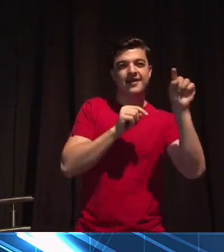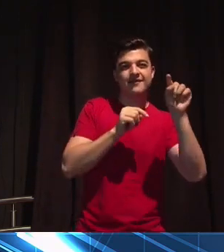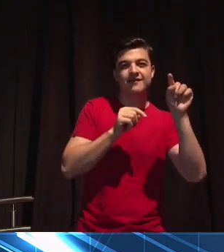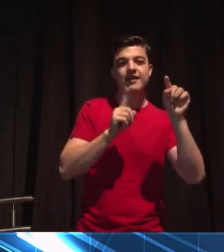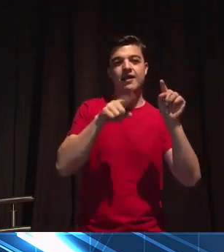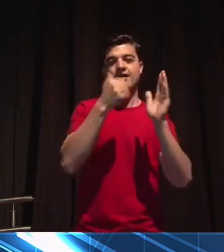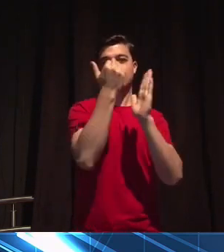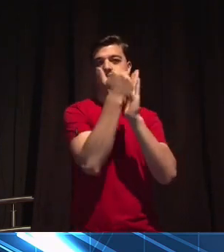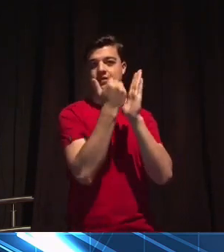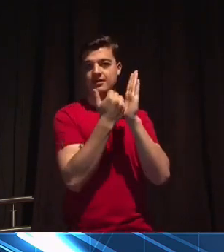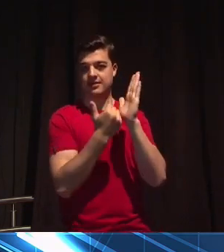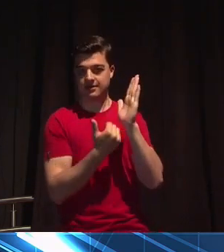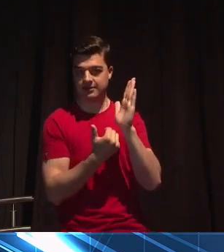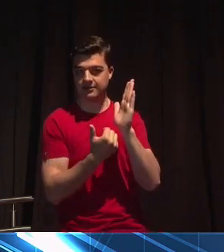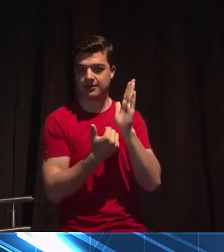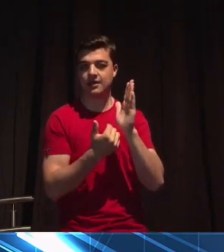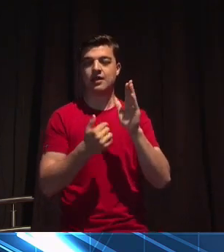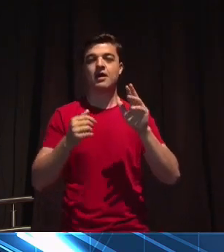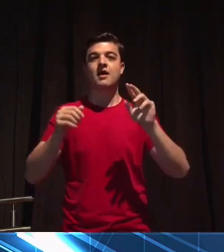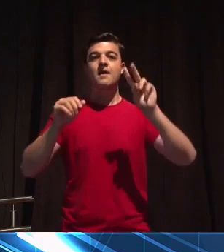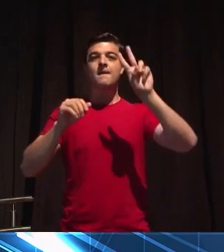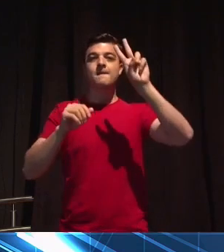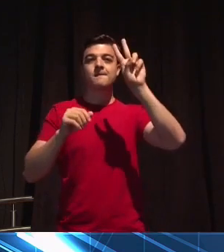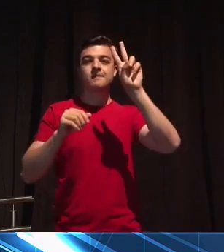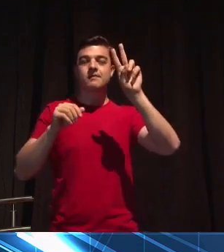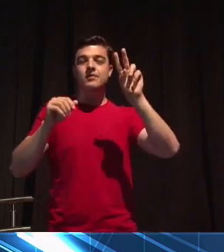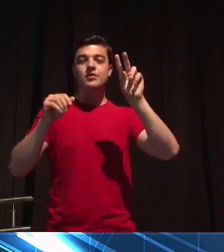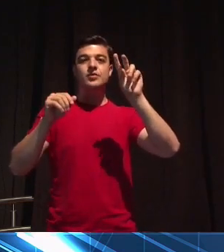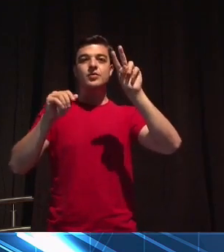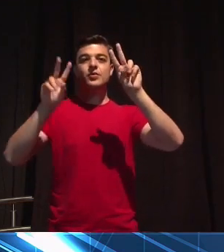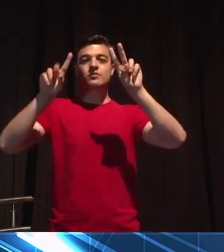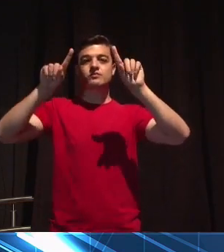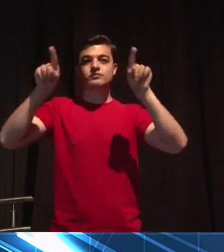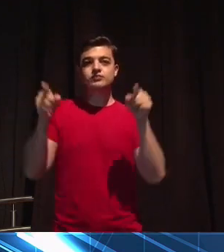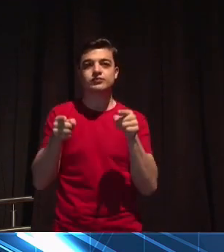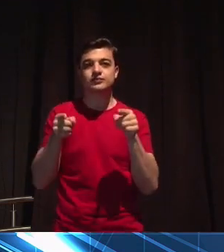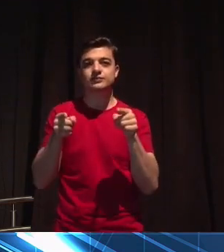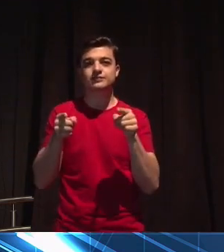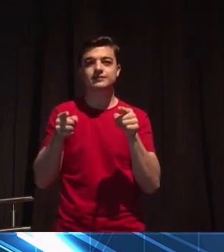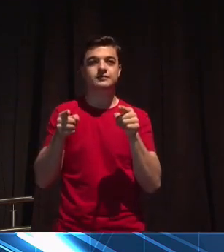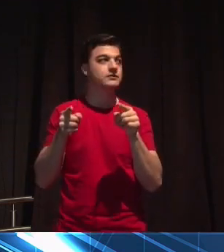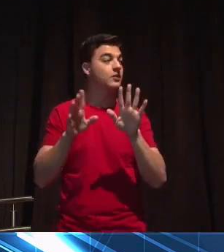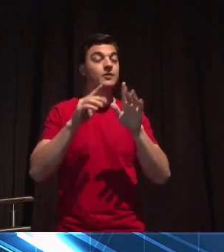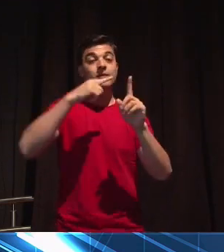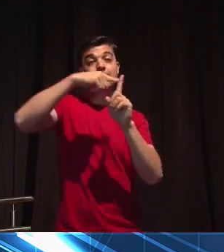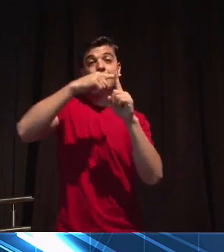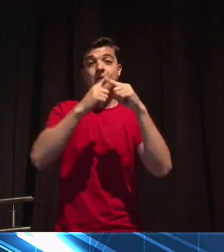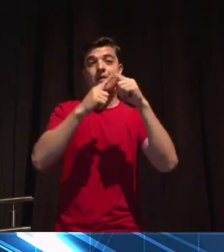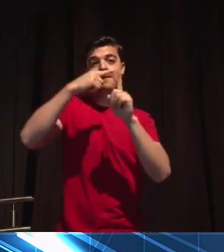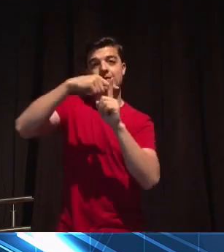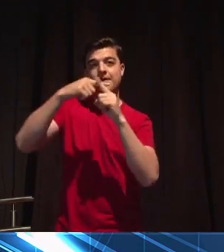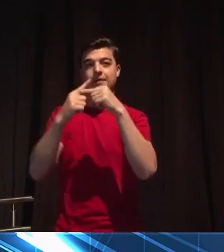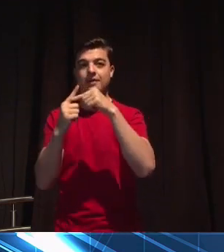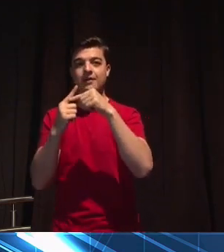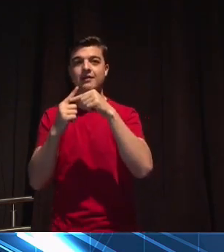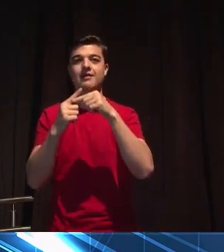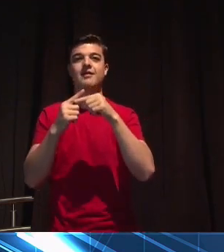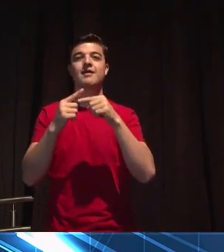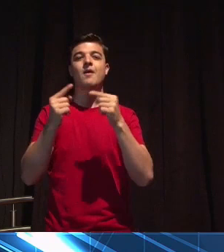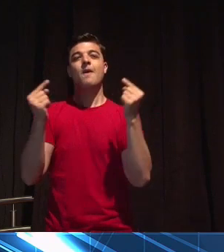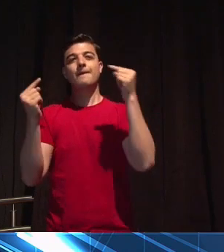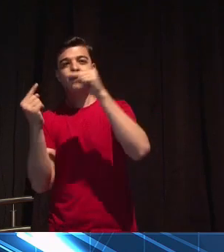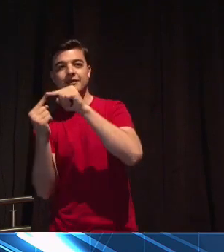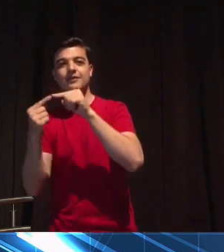e underscore a Itálico então se eu rodar o cotuba acontecer H passando diretório e